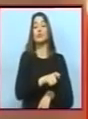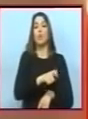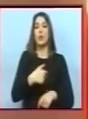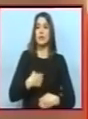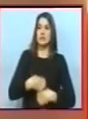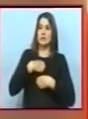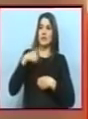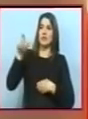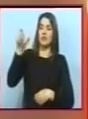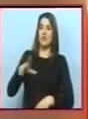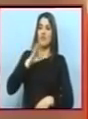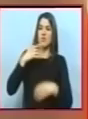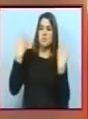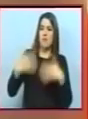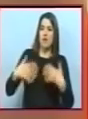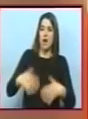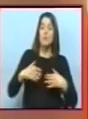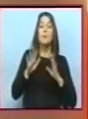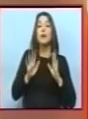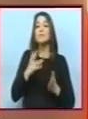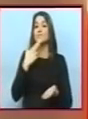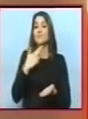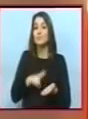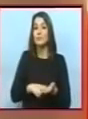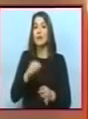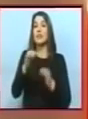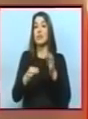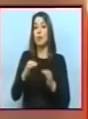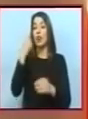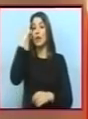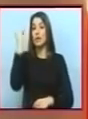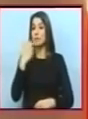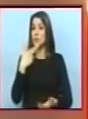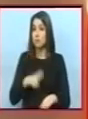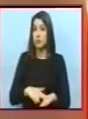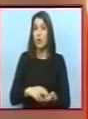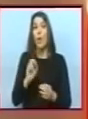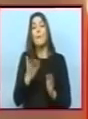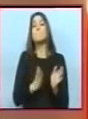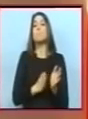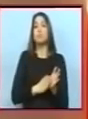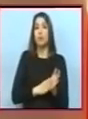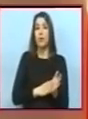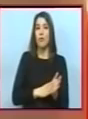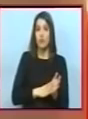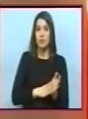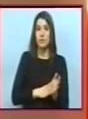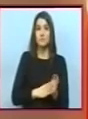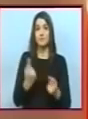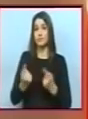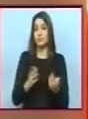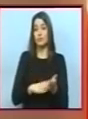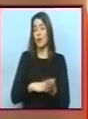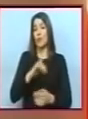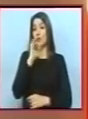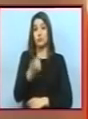e outra coisa é aquilo que criminalmente o tribunal está disposto, ou até que se consiga provar, e muitas vezes há situações que não se conseguem provar,